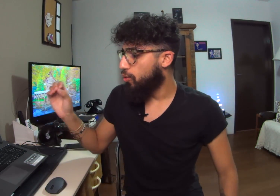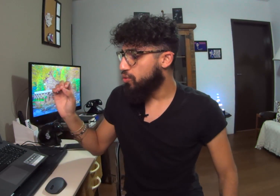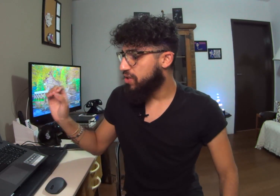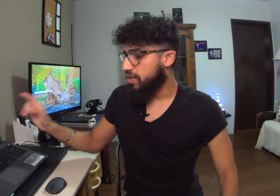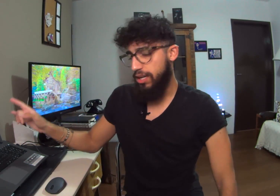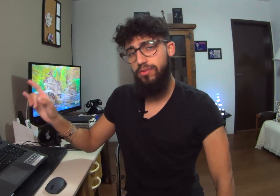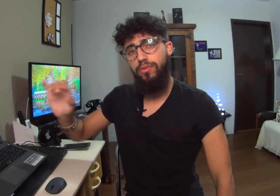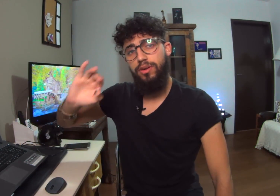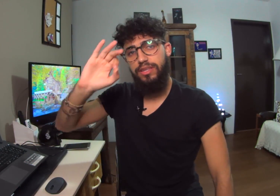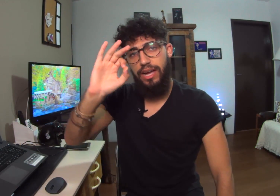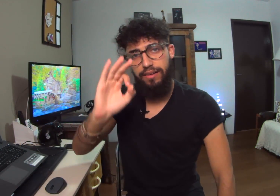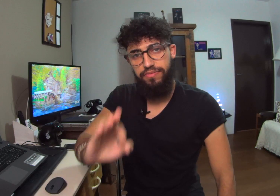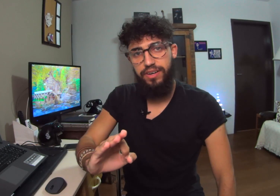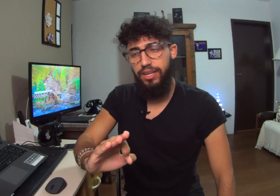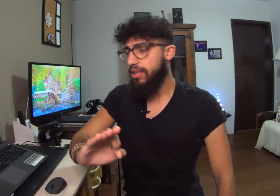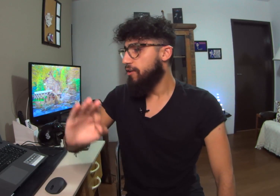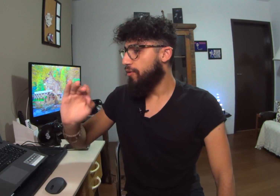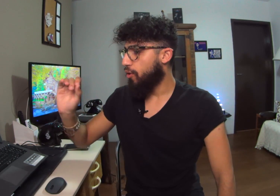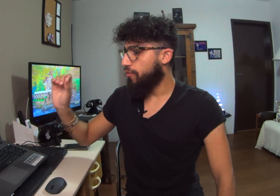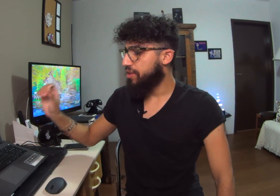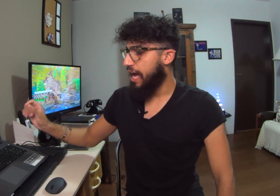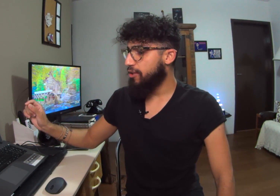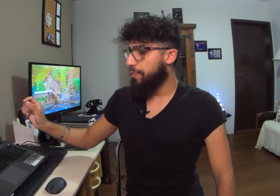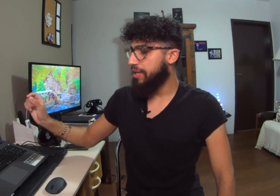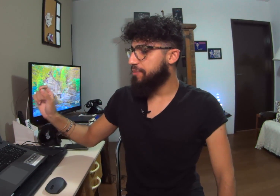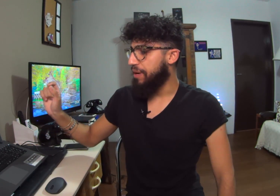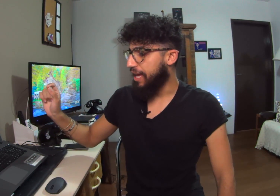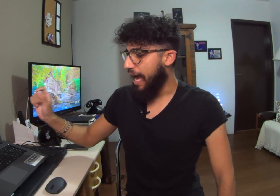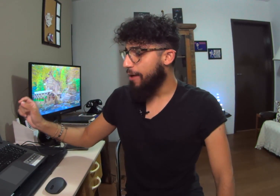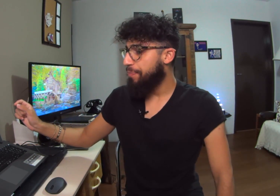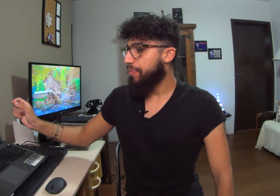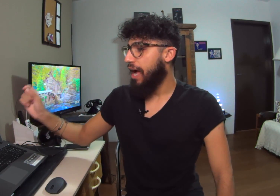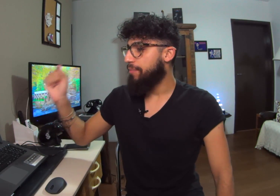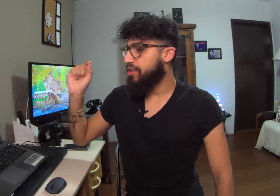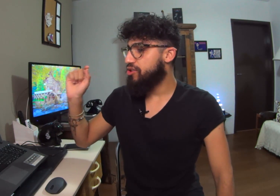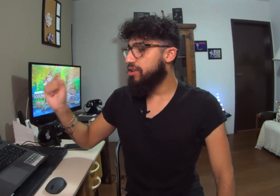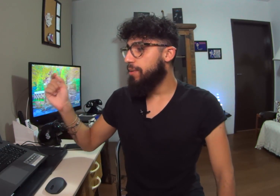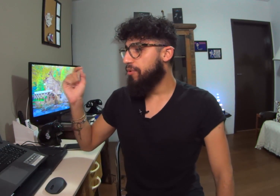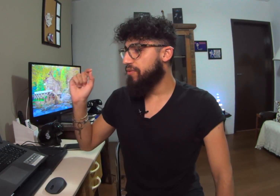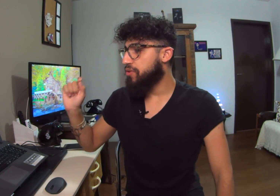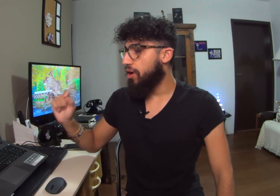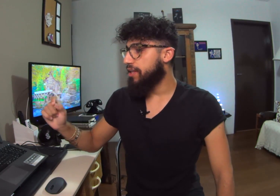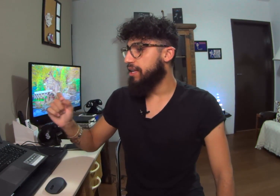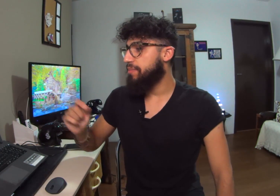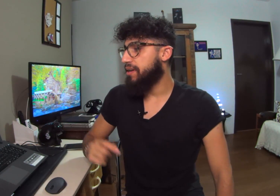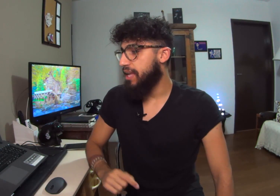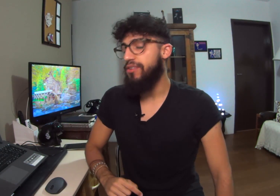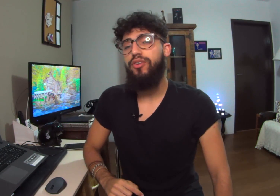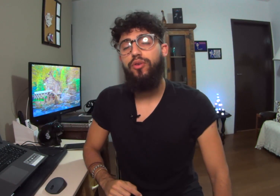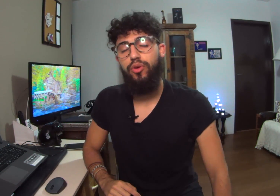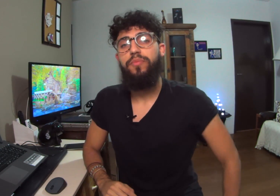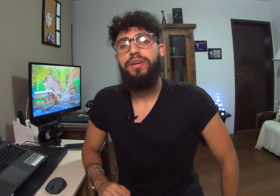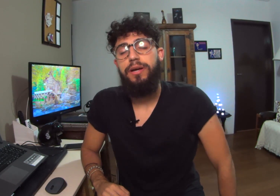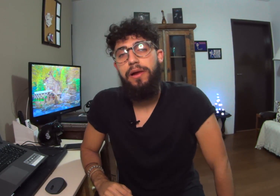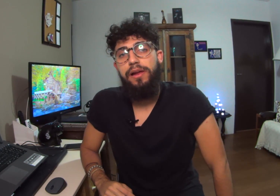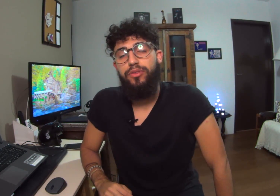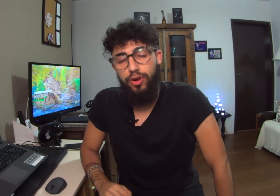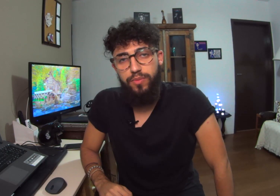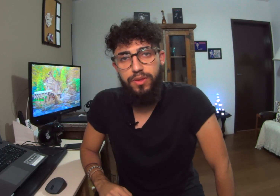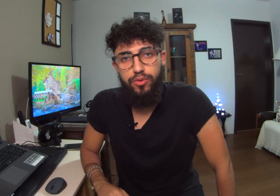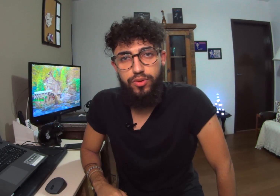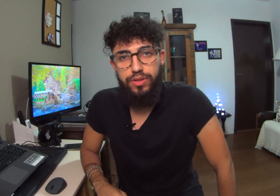dele, o Luciano Davan foi convidado para explicar a medida provisória da liberdade